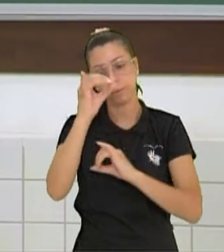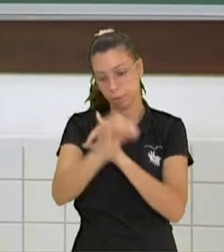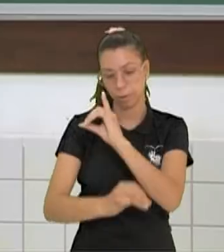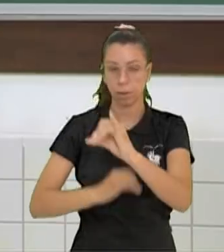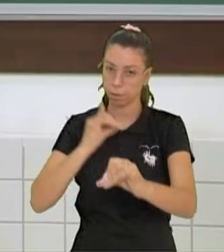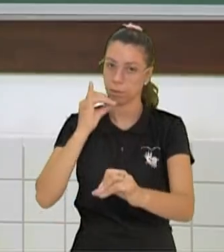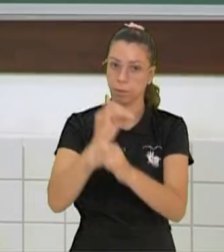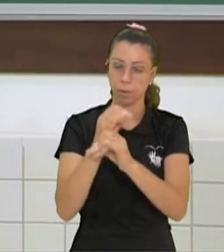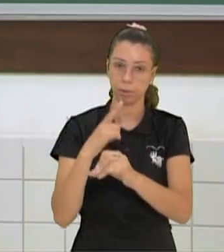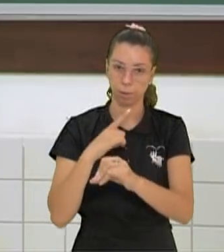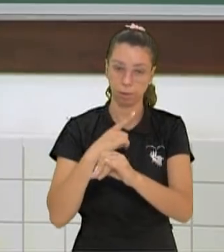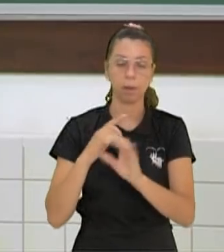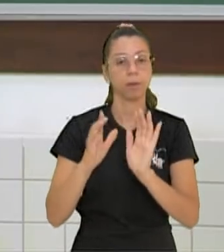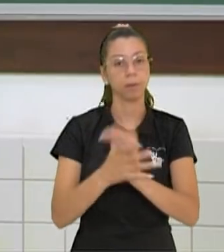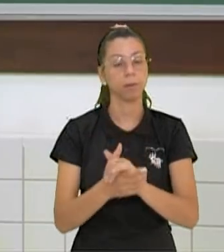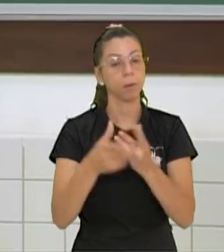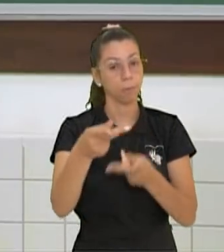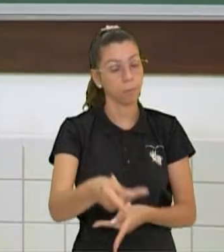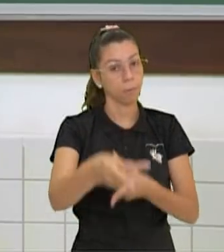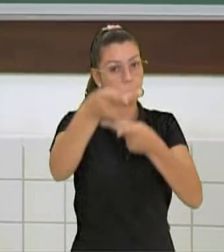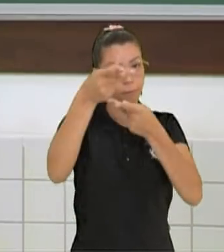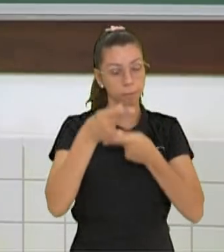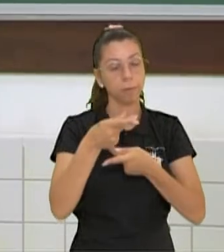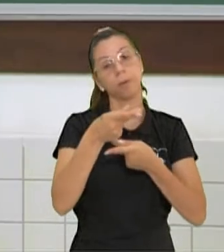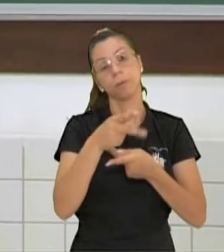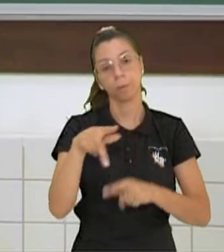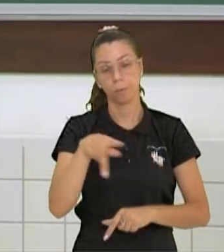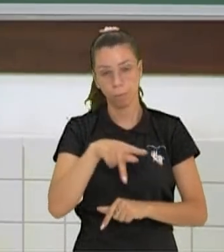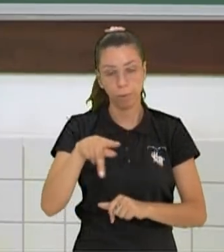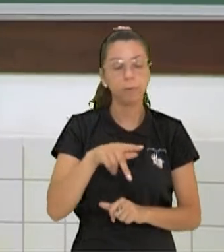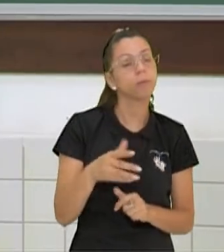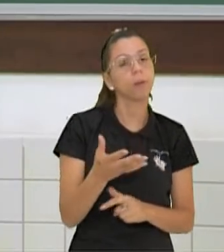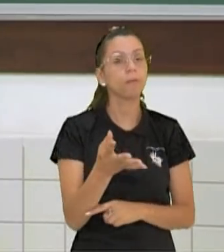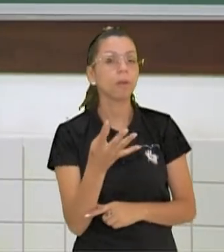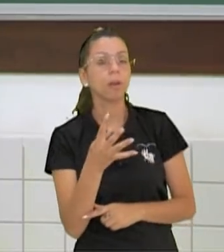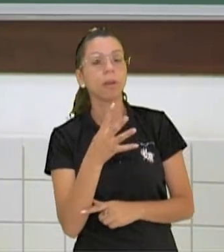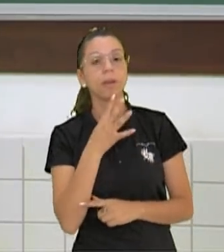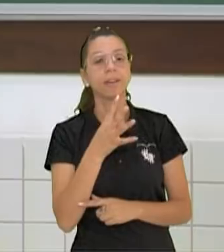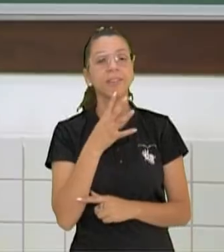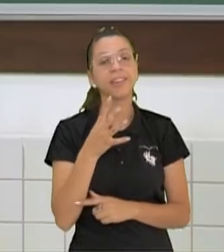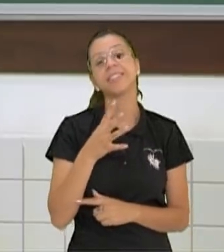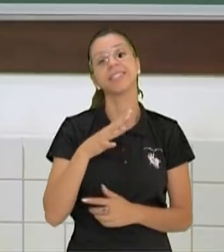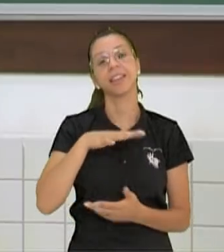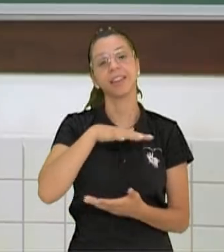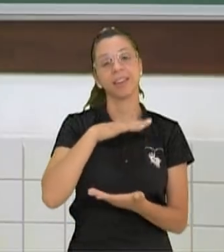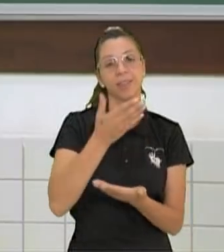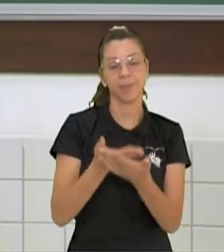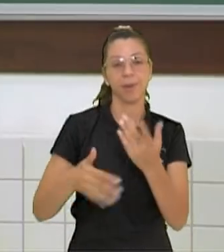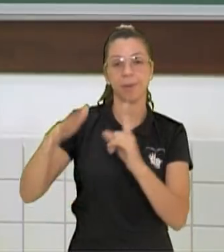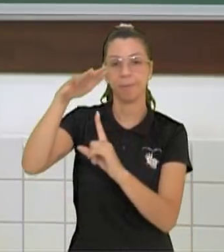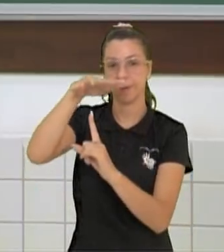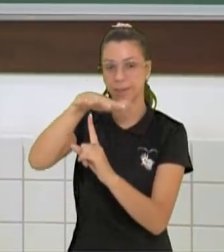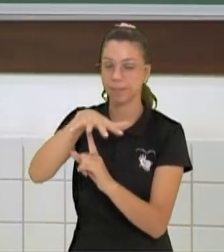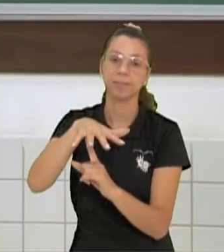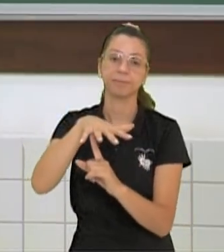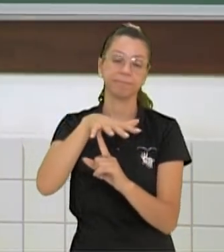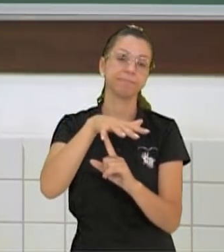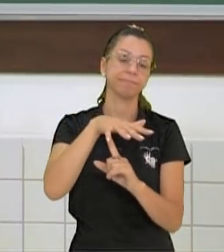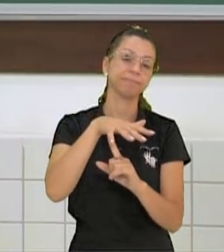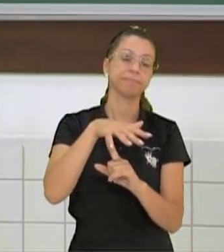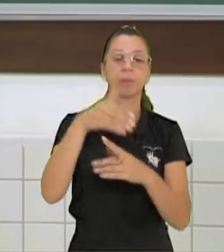condições tecnológicas. Um convite para o professor Roberto, venha aí conhecer o sistema, esse universo digital do Aula Paraná, com